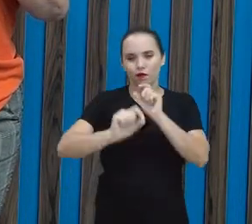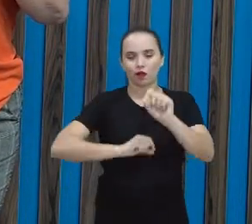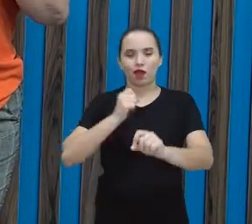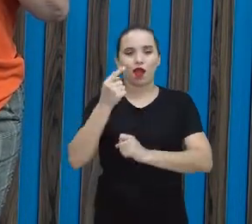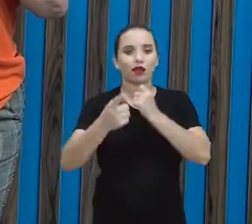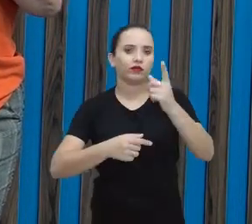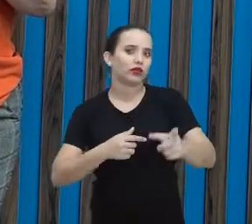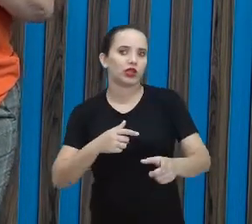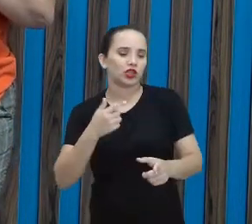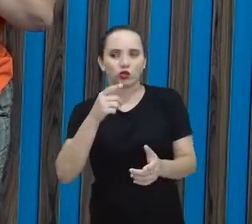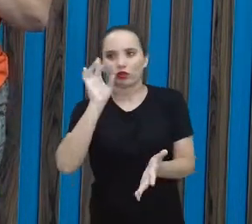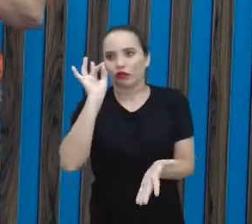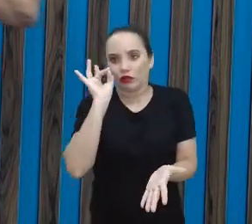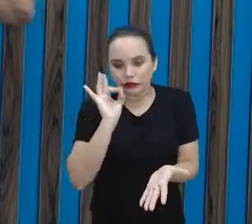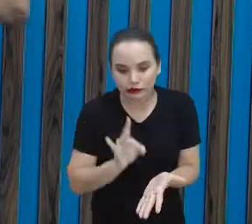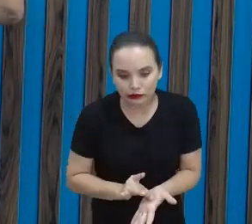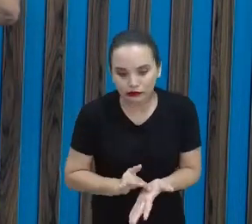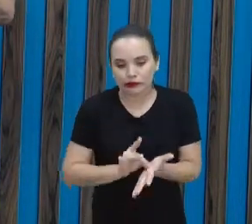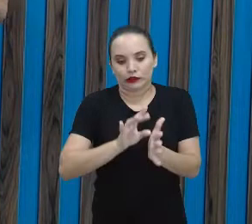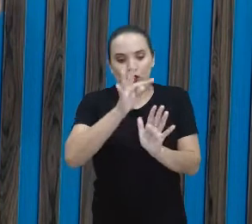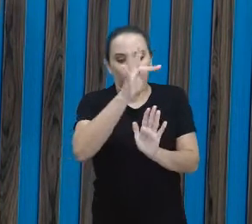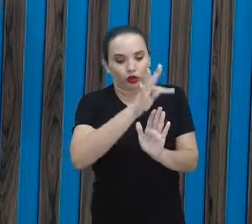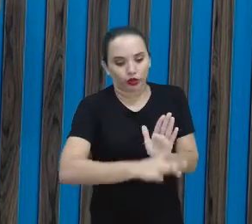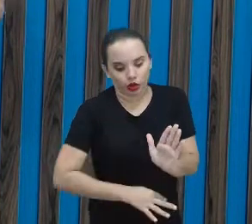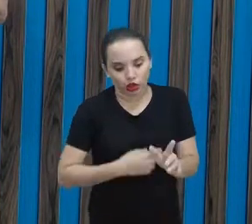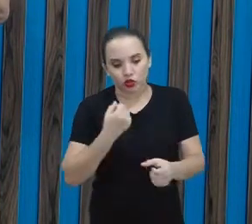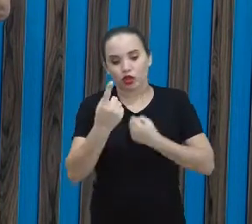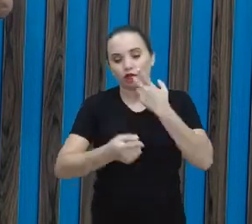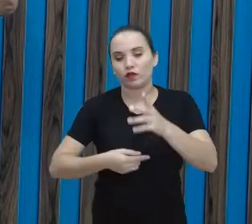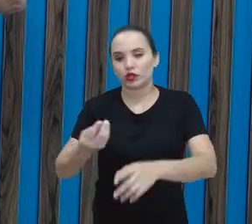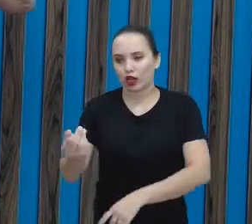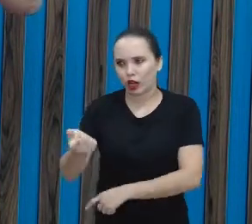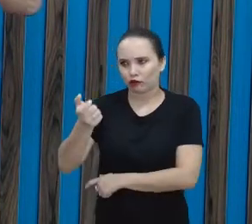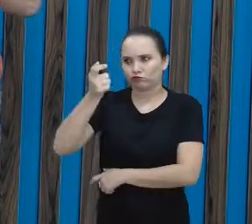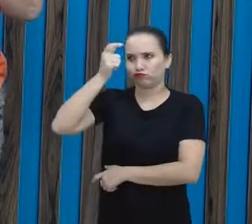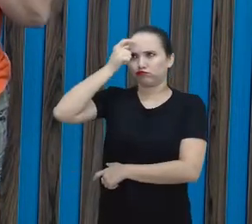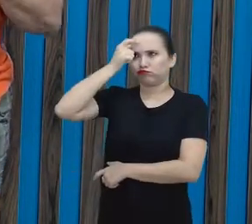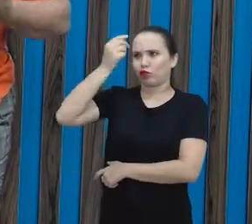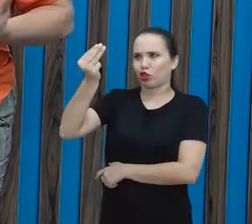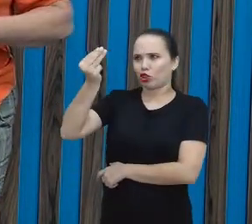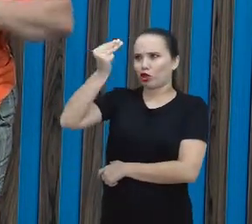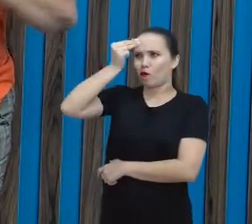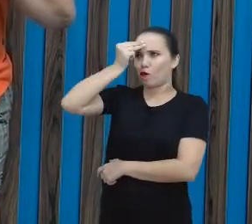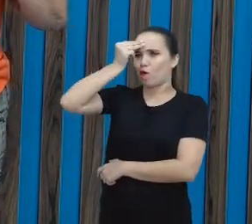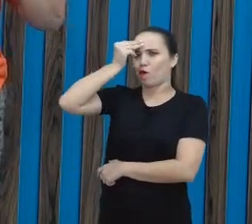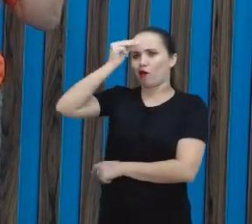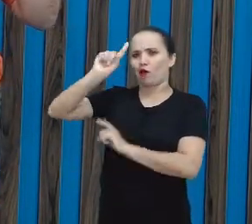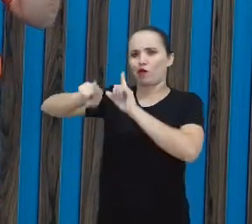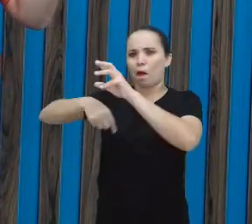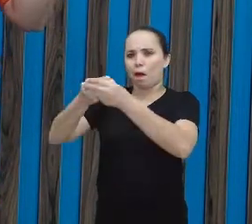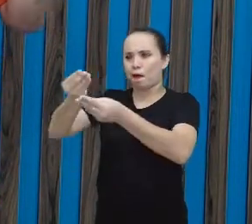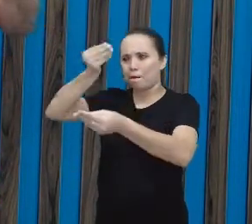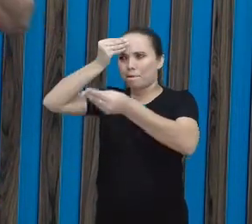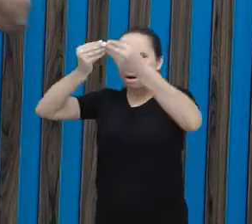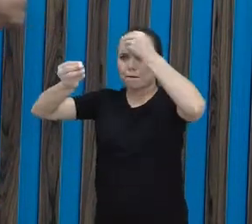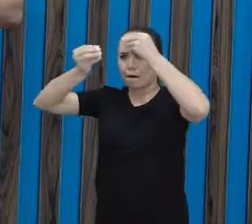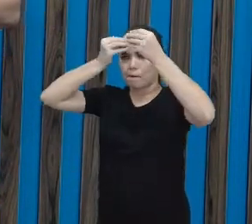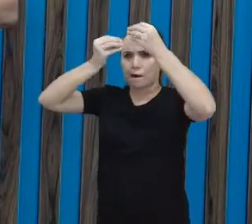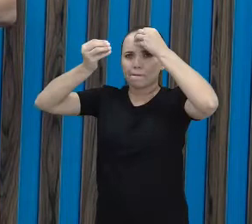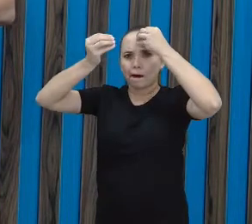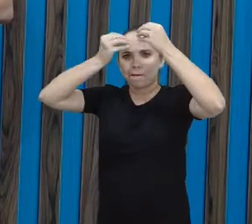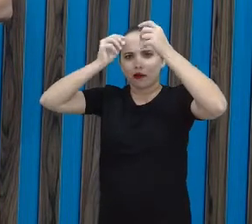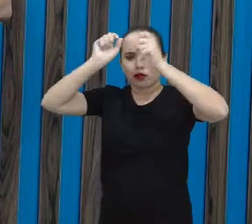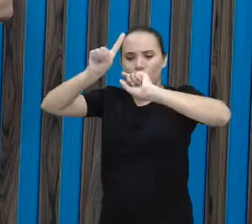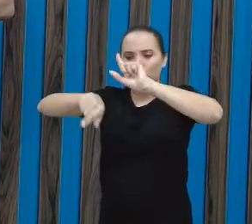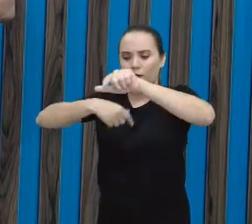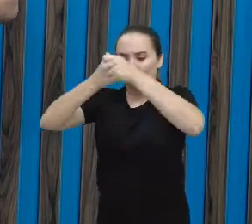eram exatamente muito fiéis ao texto, elas iam alterando, elas iam trazendo novos elementos. Então, é toda uma cultura que tem um